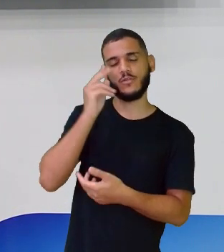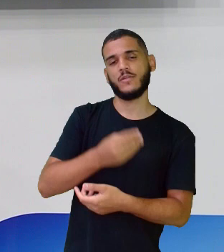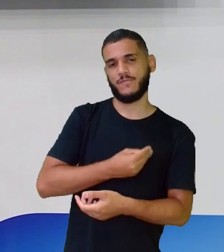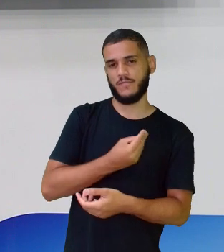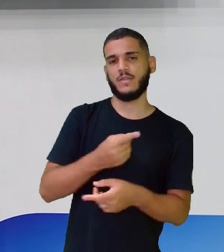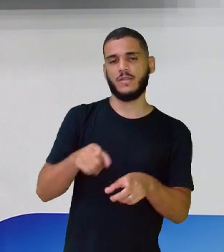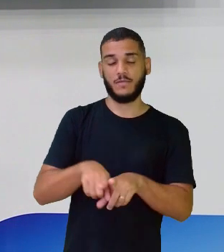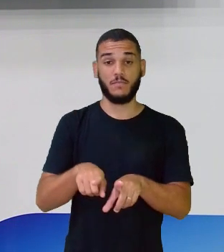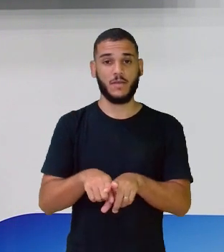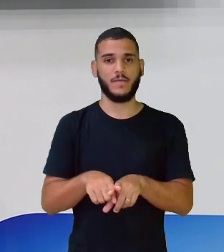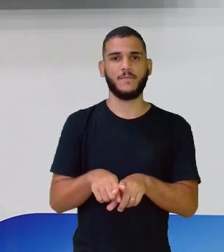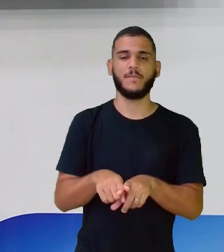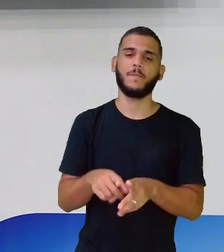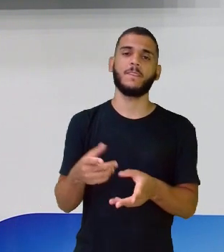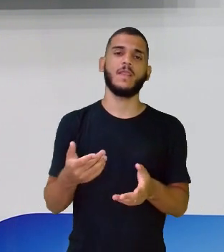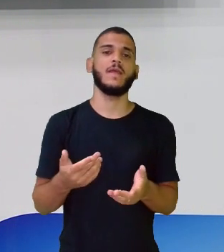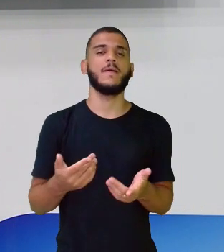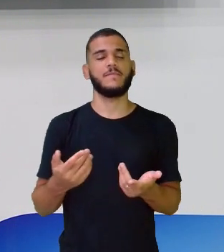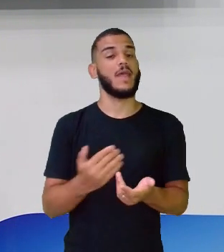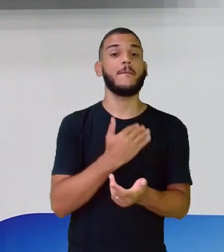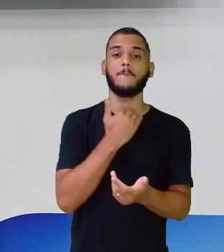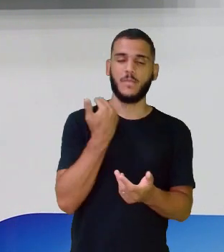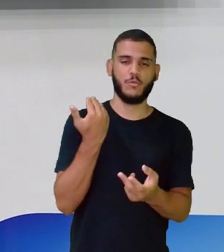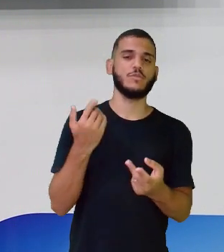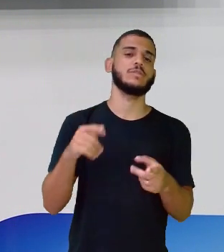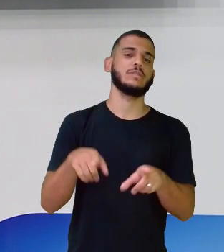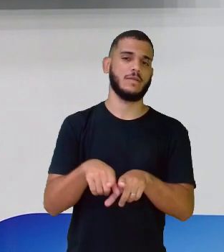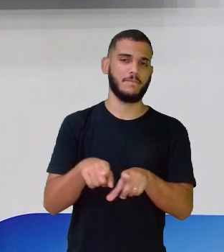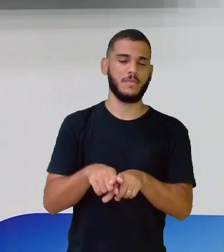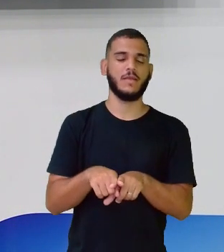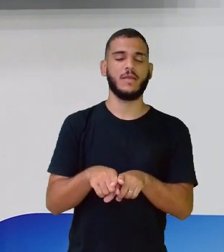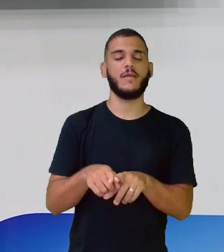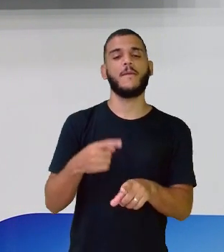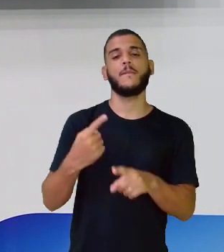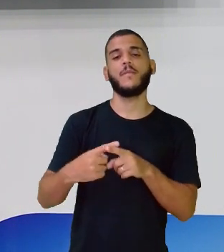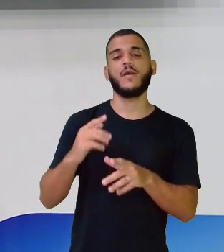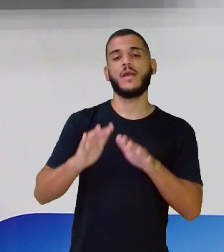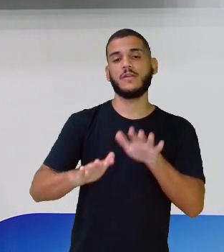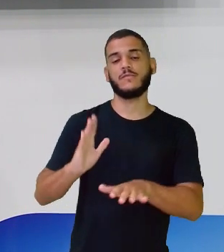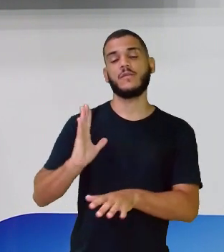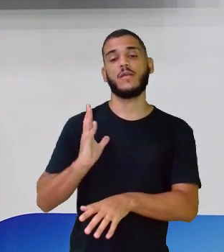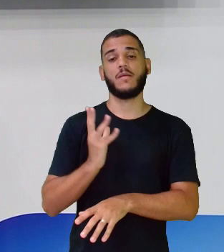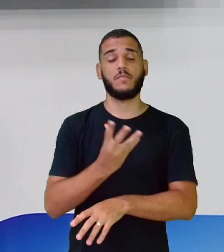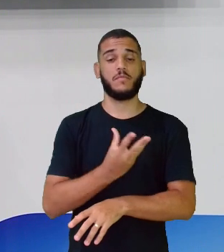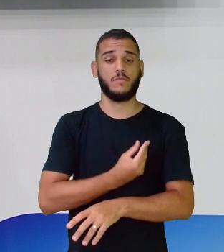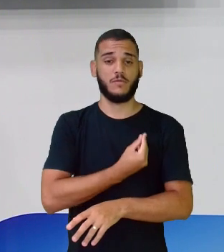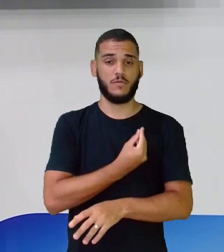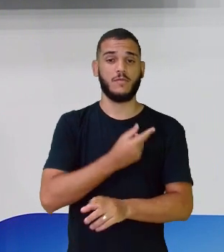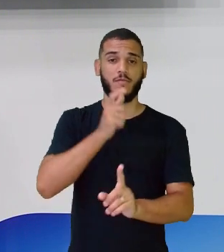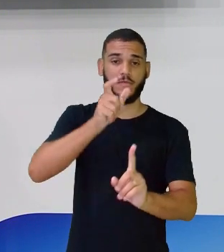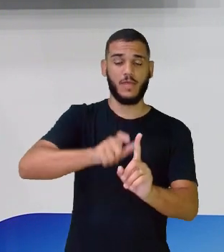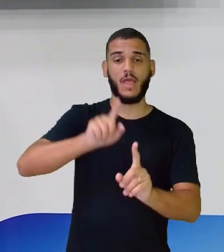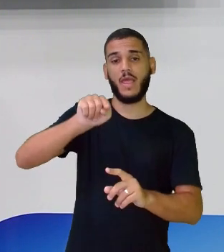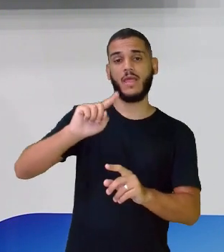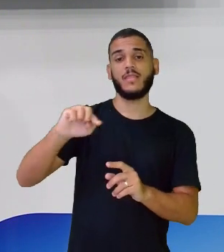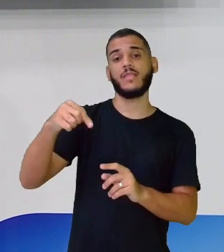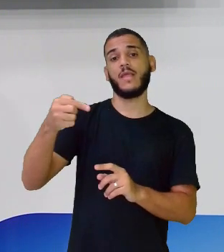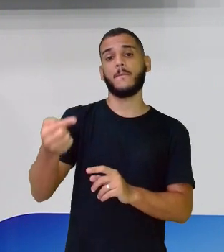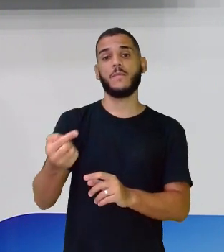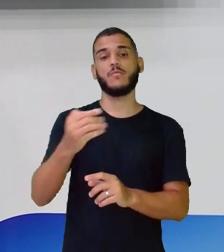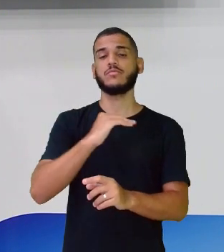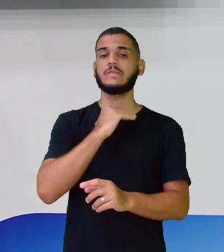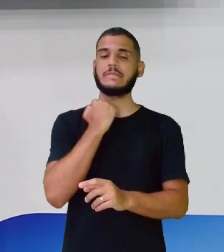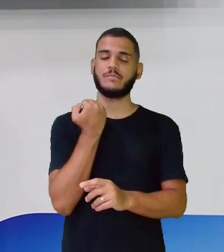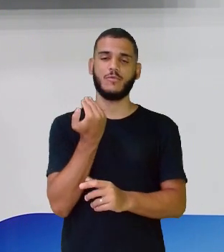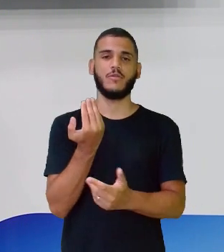pois algumas biografias são póstumas, né? Aí o pesquisador, a pessoa que está escrevendo, ela não tem contato com a